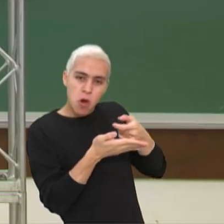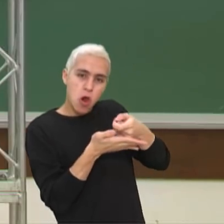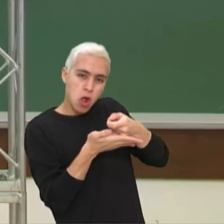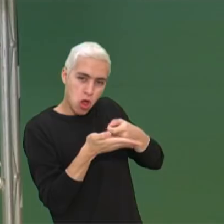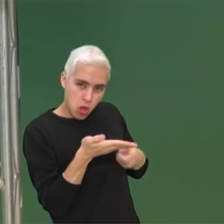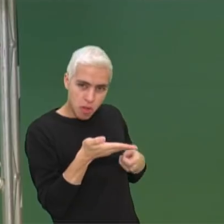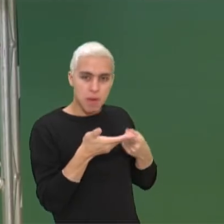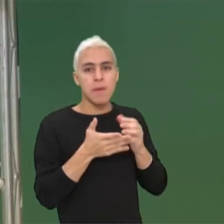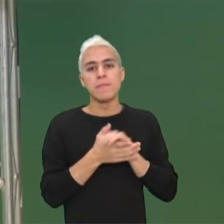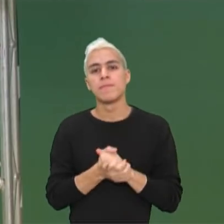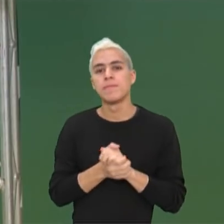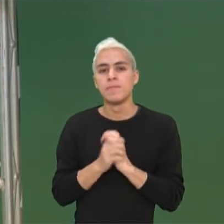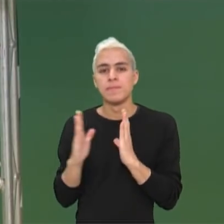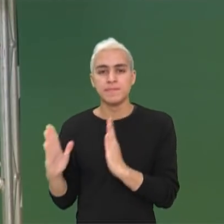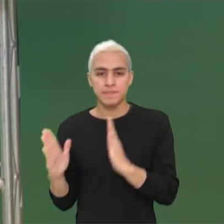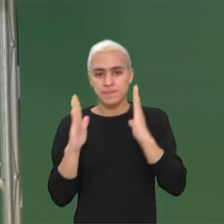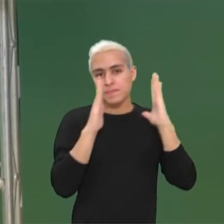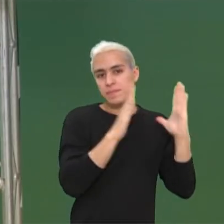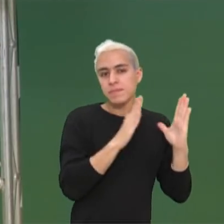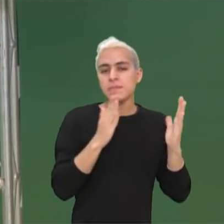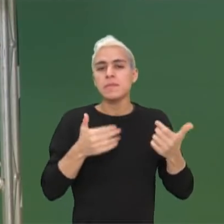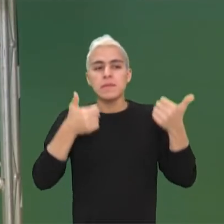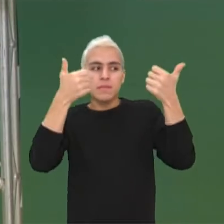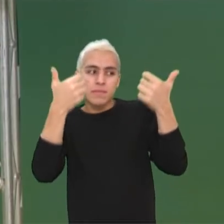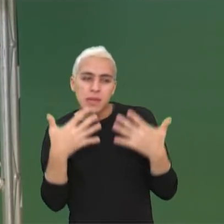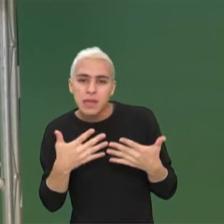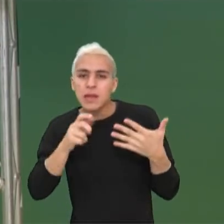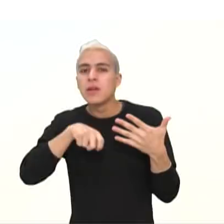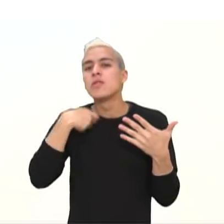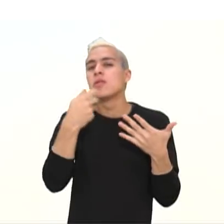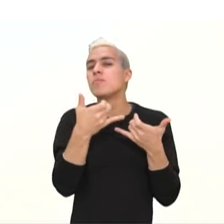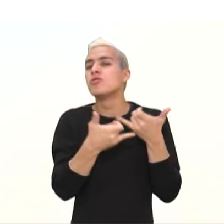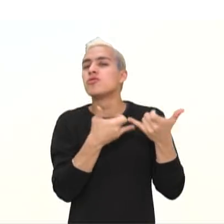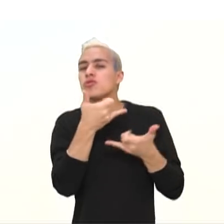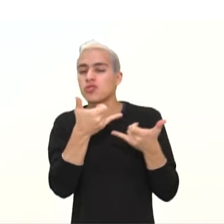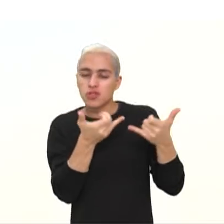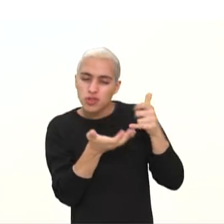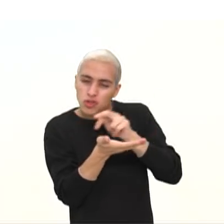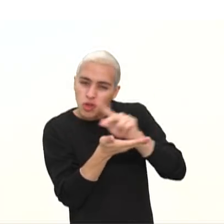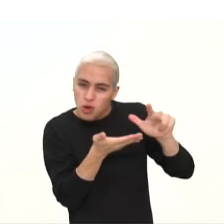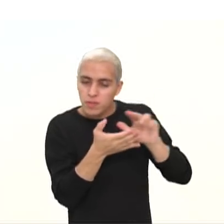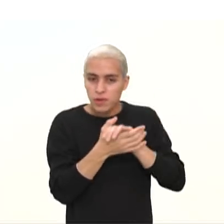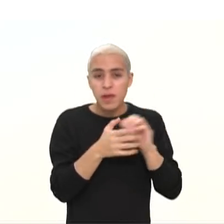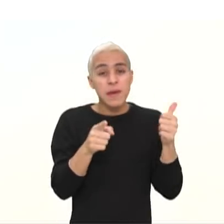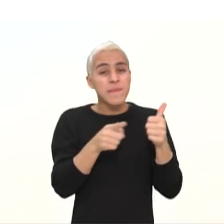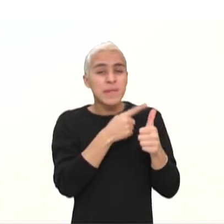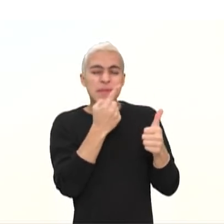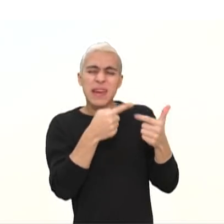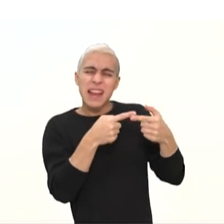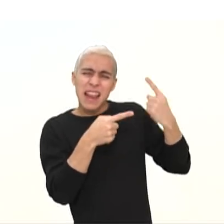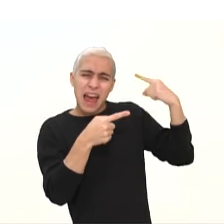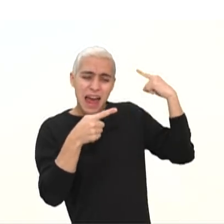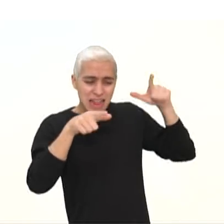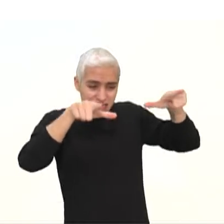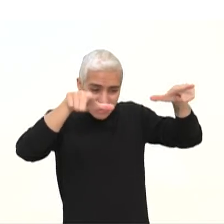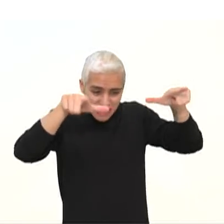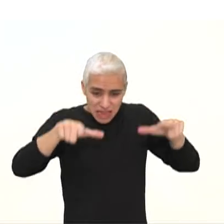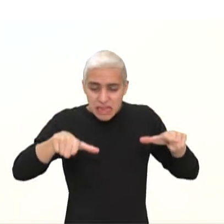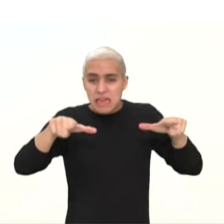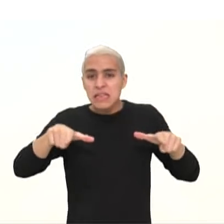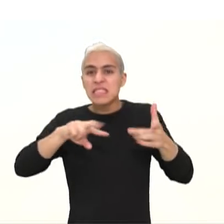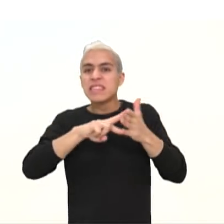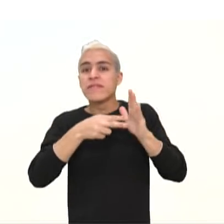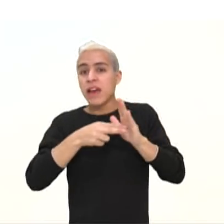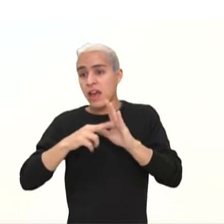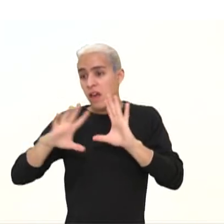Ok? Então vamos falar mais um pouquinho sobre os jogos lá. Os primeiros jogos de tabuleiro representavam uma batalha entre dois